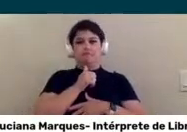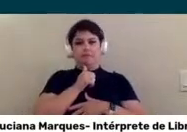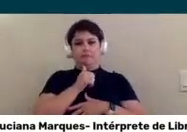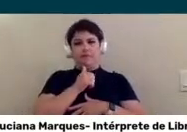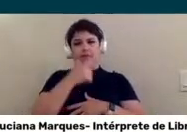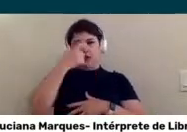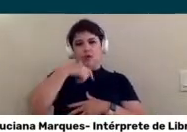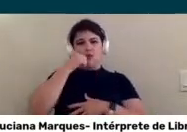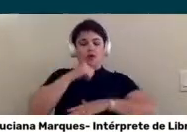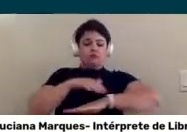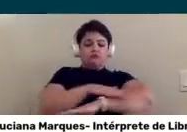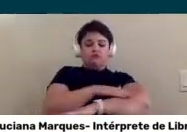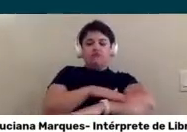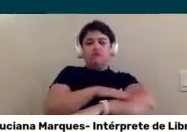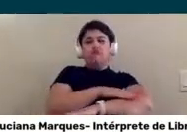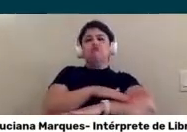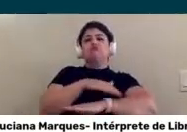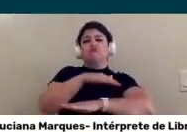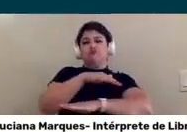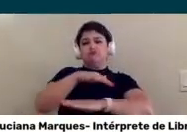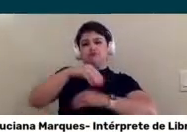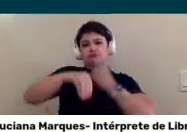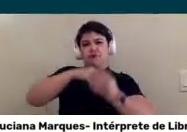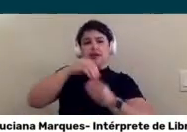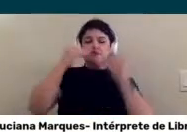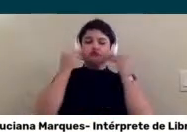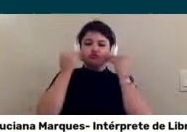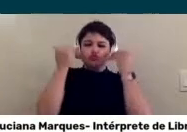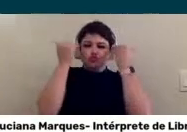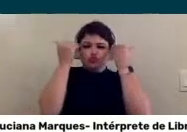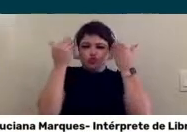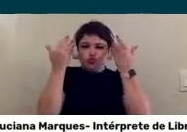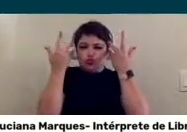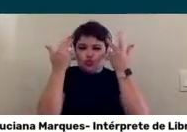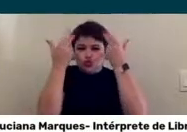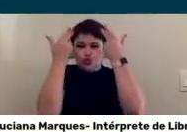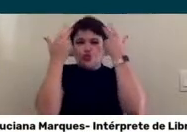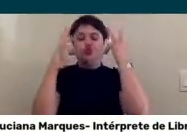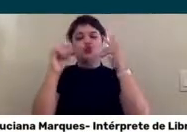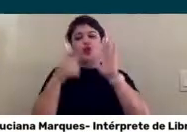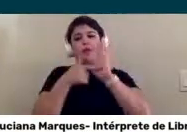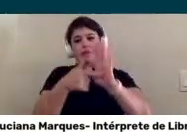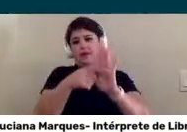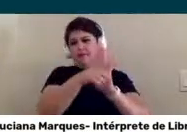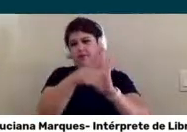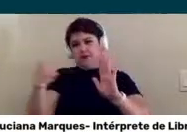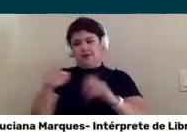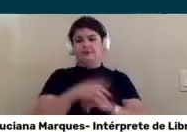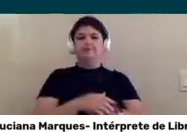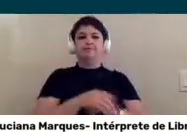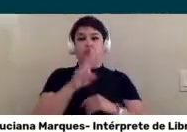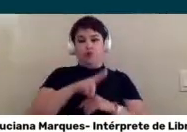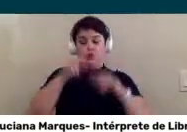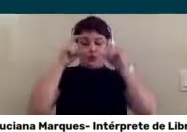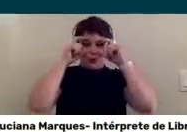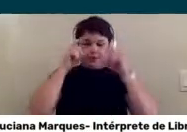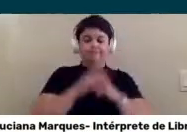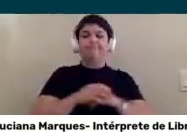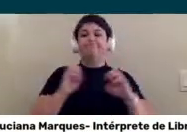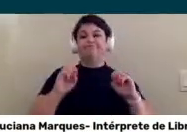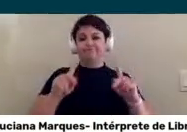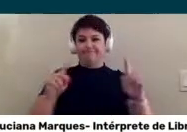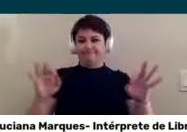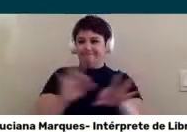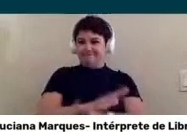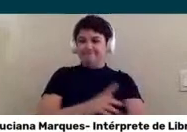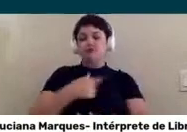parda, de óculos, cabelo curtinho, né? Estou aqui para apresentar para vocês, isso aí. Pois pronto, a gente vai contar essa